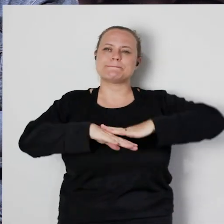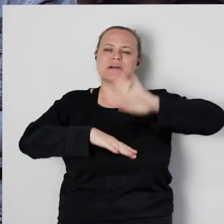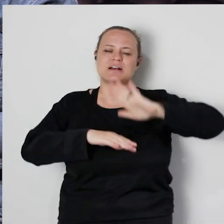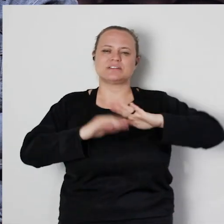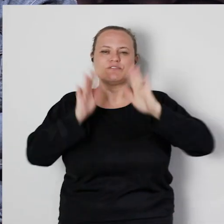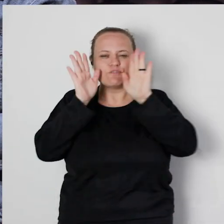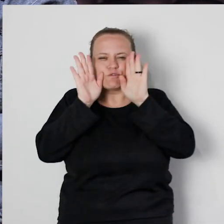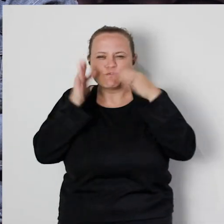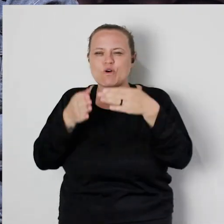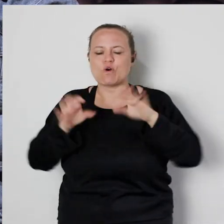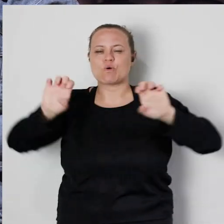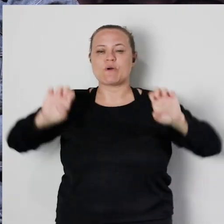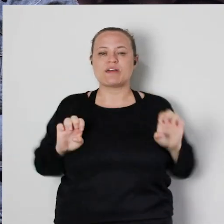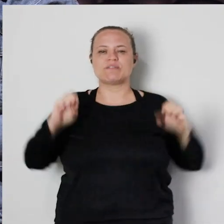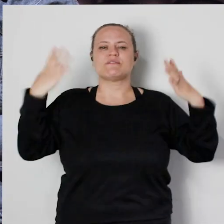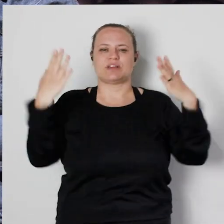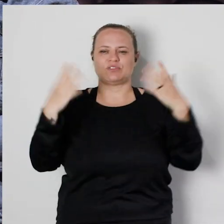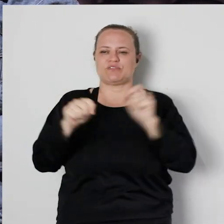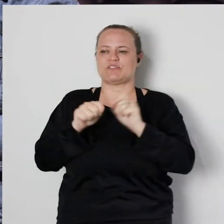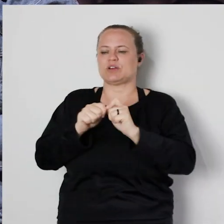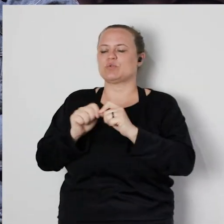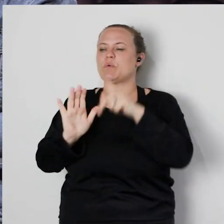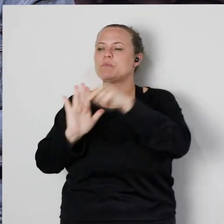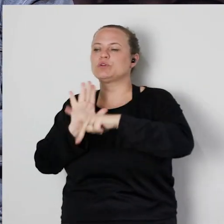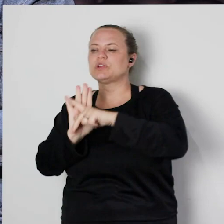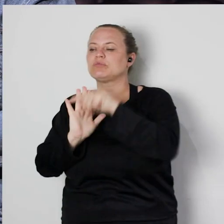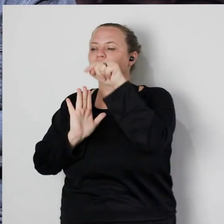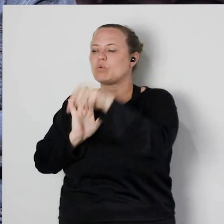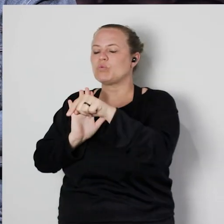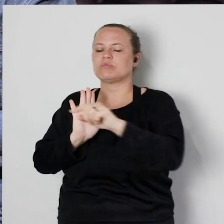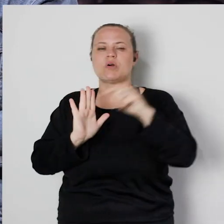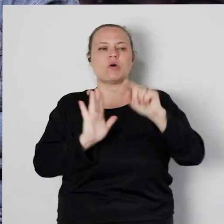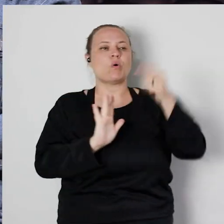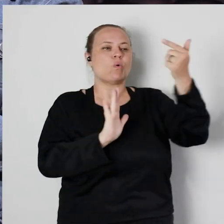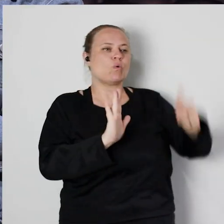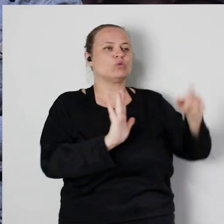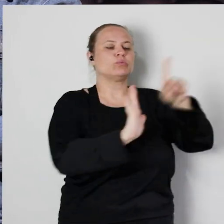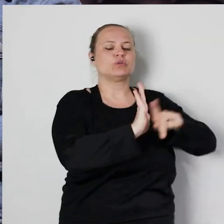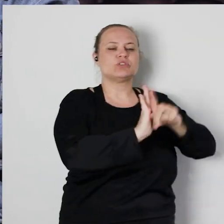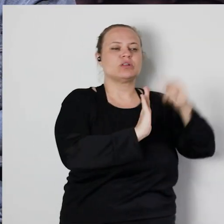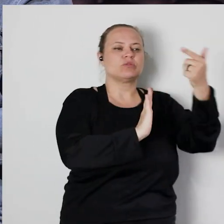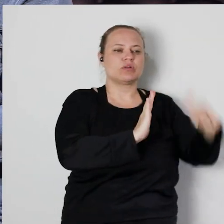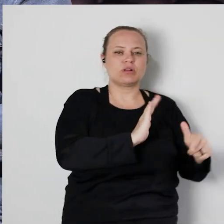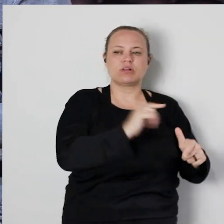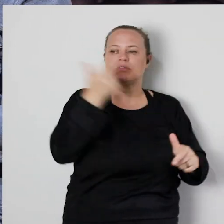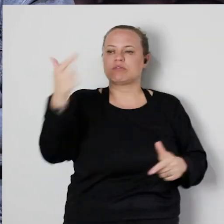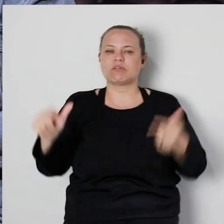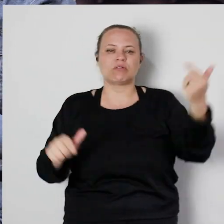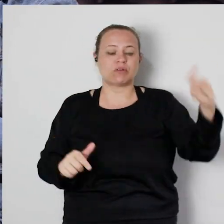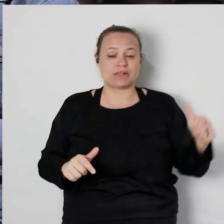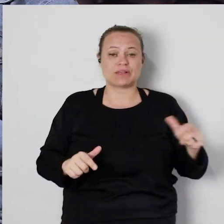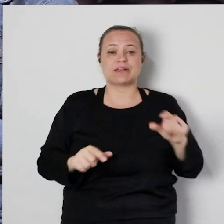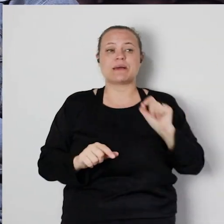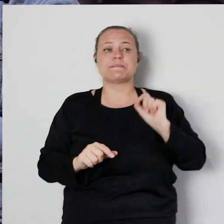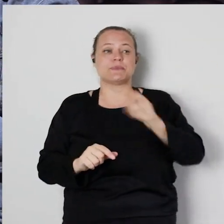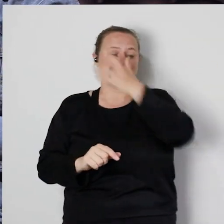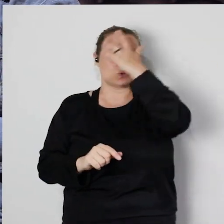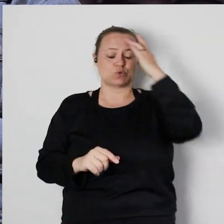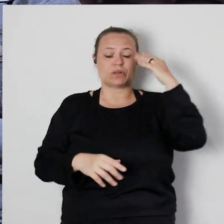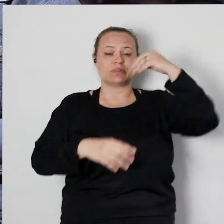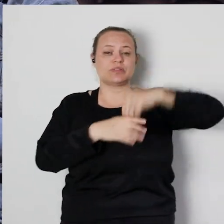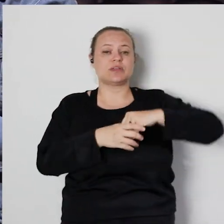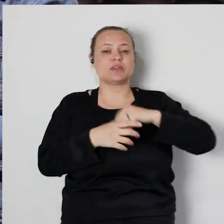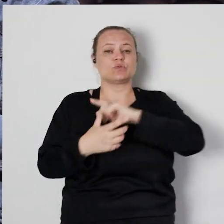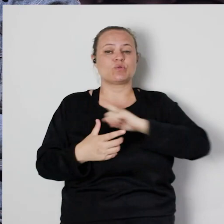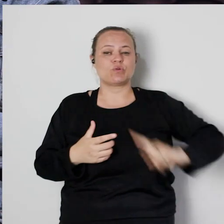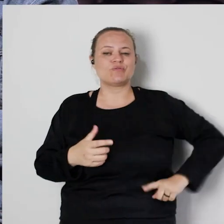A gestão pública era muito mais, estava pautada no que a gente falava de eventos, que era fazer um evento aqui, fazer um projeto ali, fazer uma ação ali, e